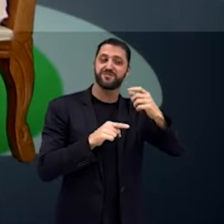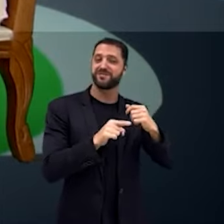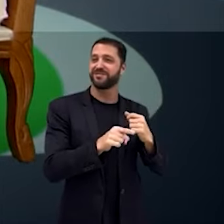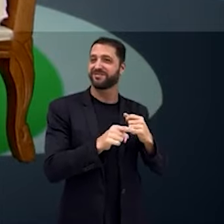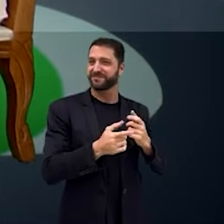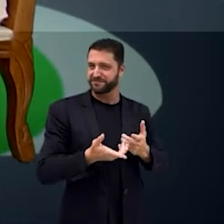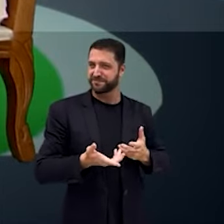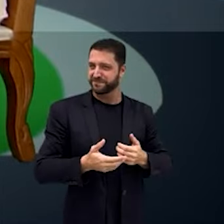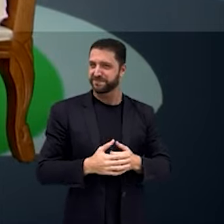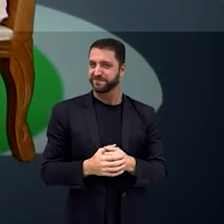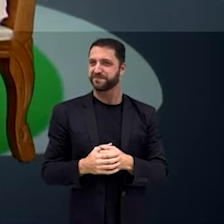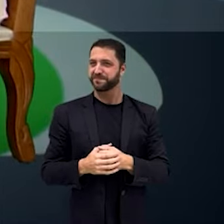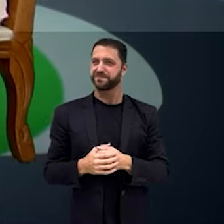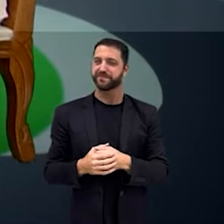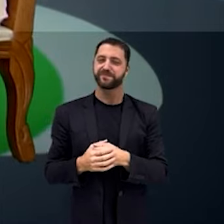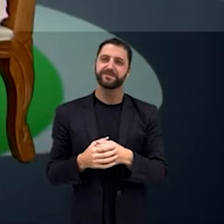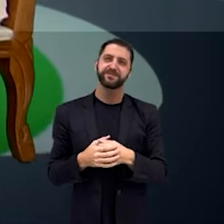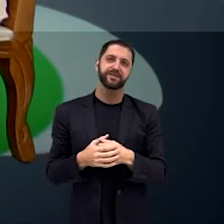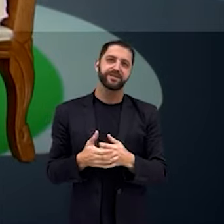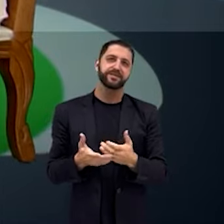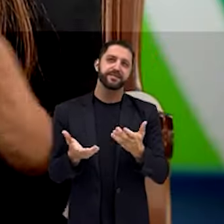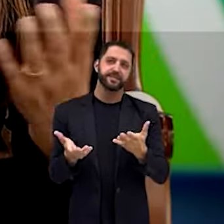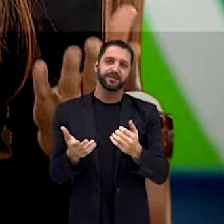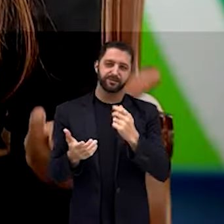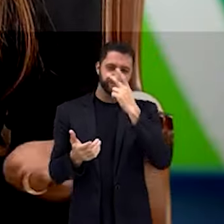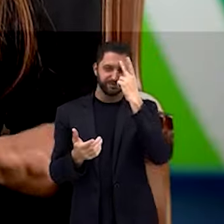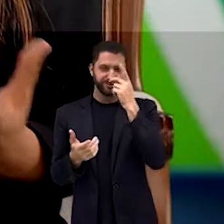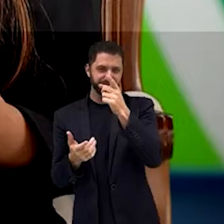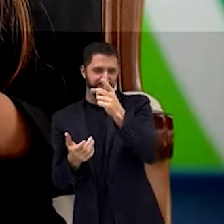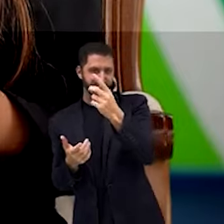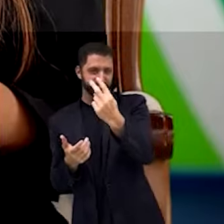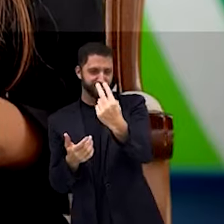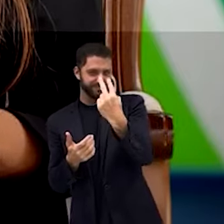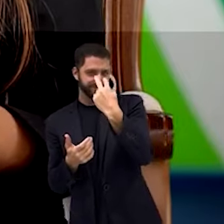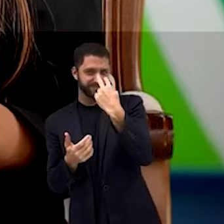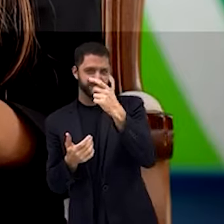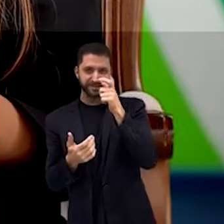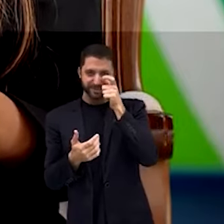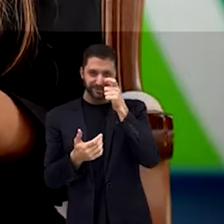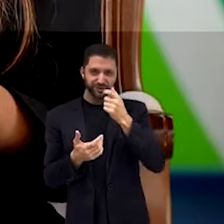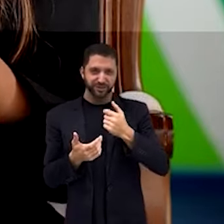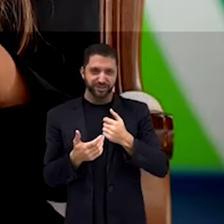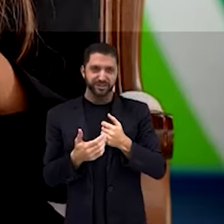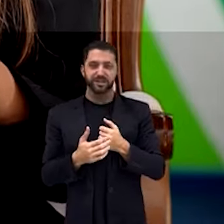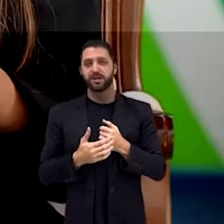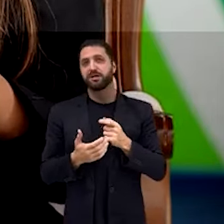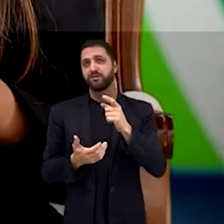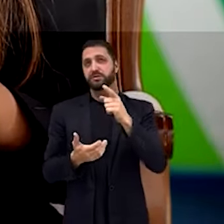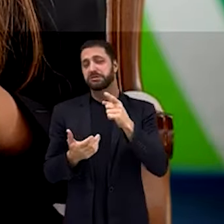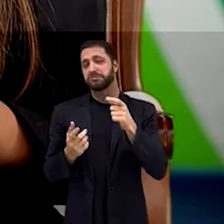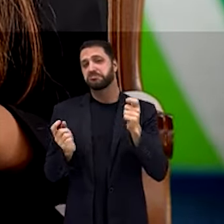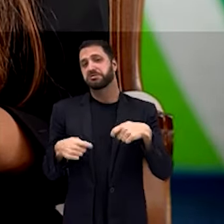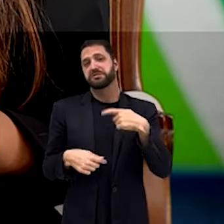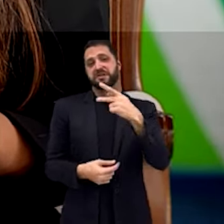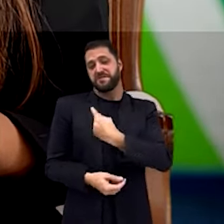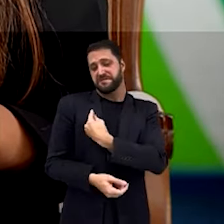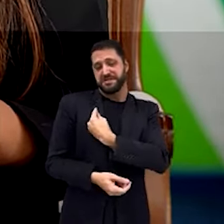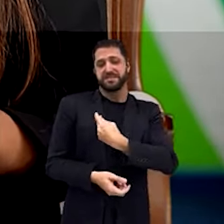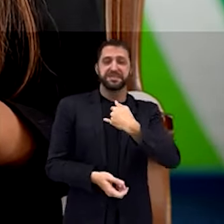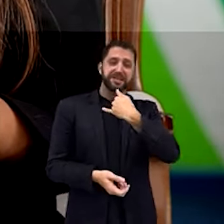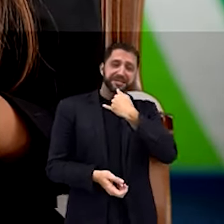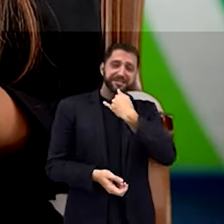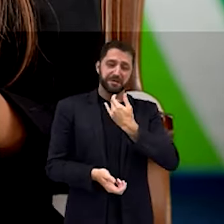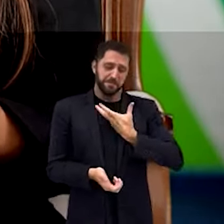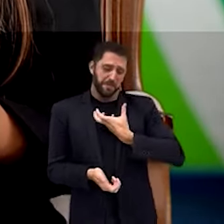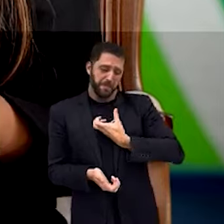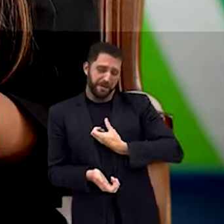para o problema que você vai resolver. Exatamente. Então, a pessoa que está nos assistindo agora, que de repente está muito chateada com a